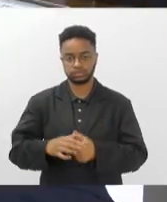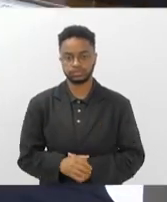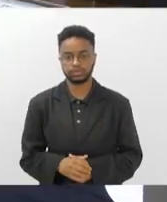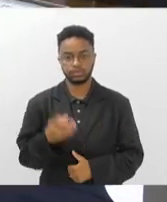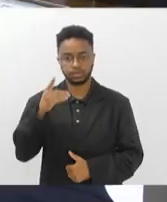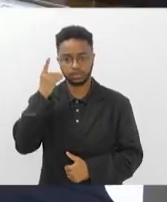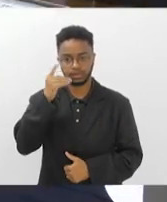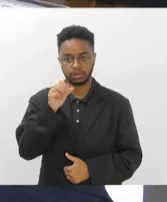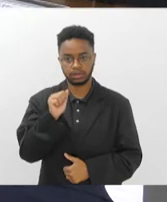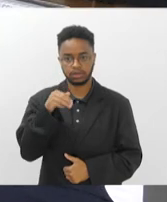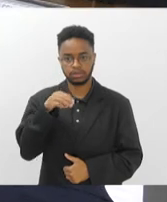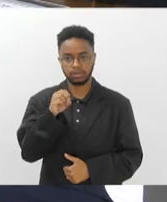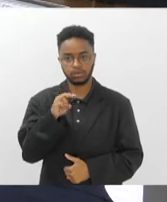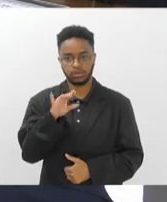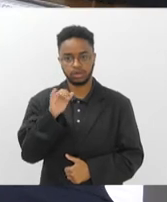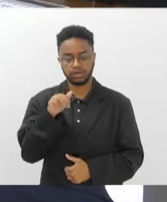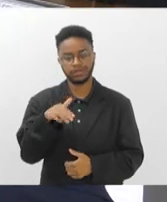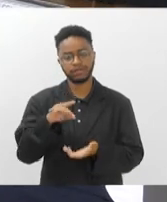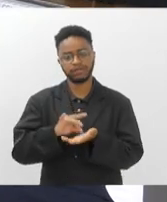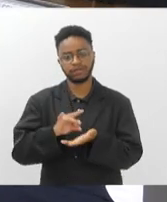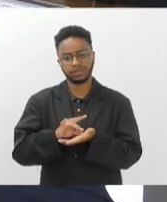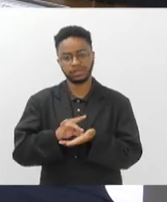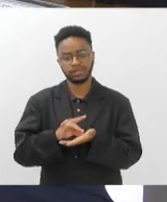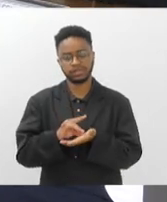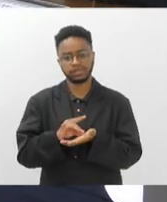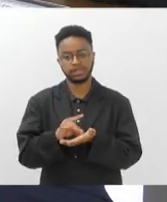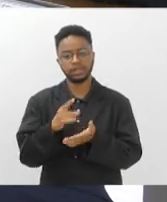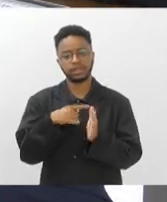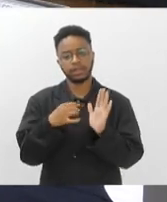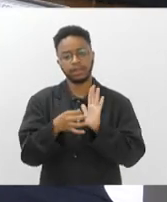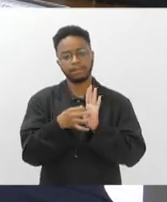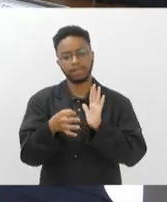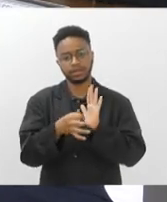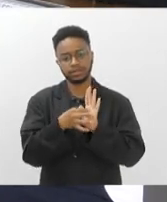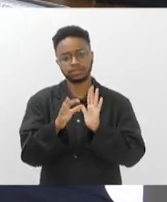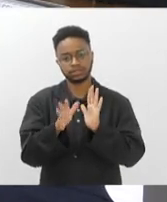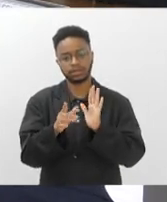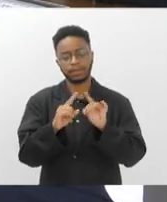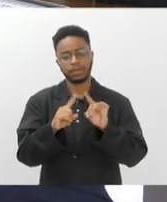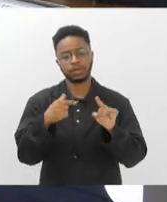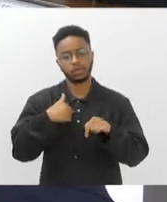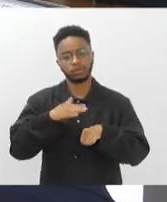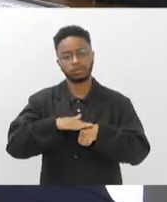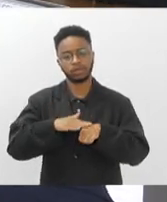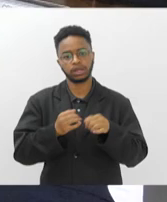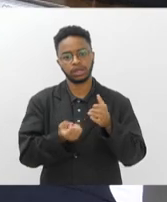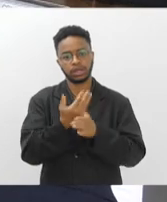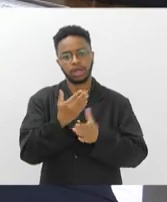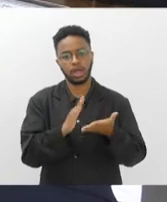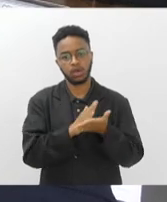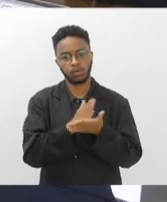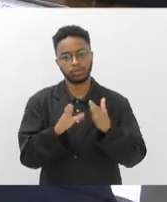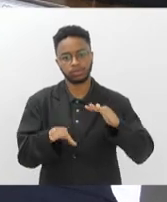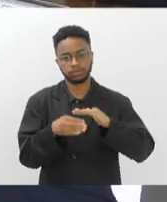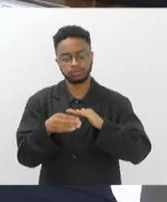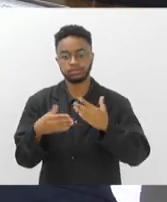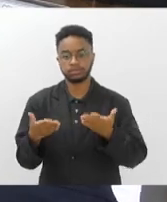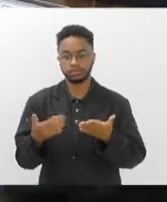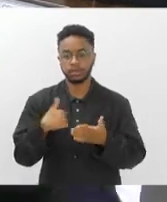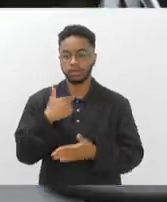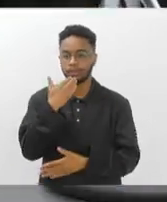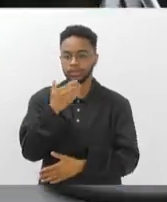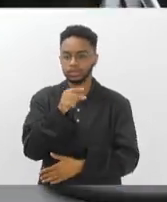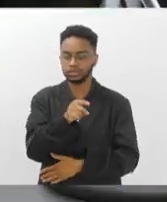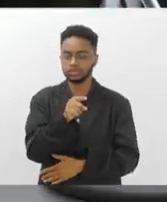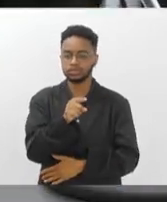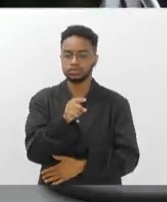Deputado Rodrigo. Na verdade é uma questão de ordem, porque não obstante ao parecer, eu sou autor de emendas. Então, fazer um requerimento aqui à Vossa